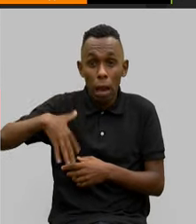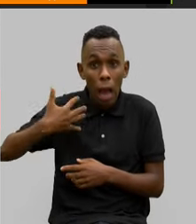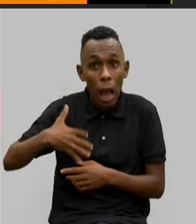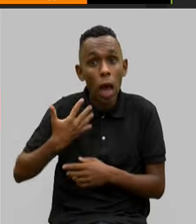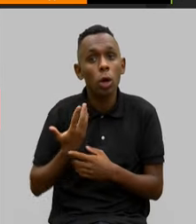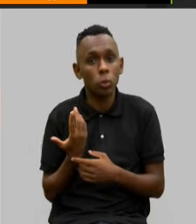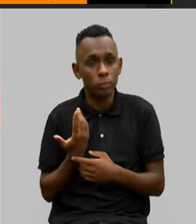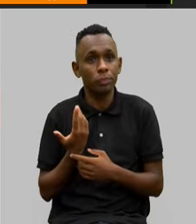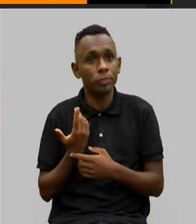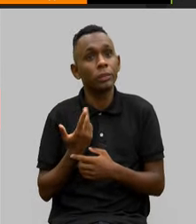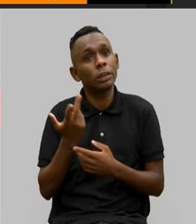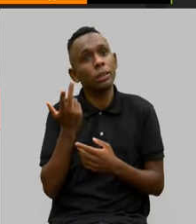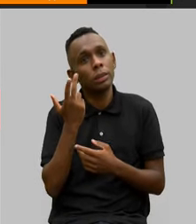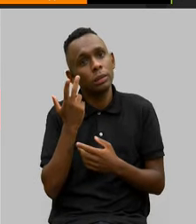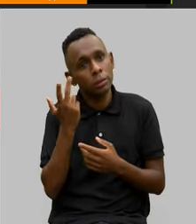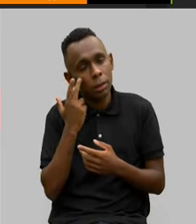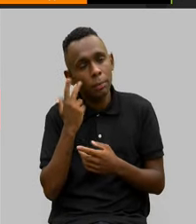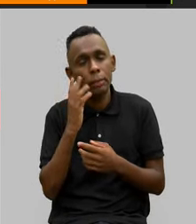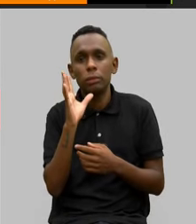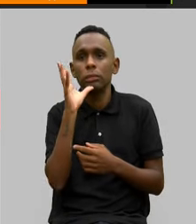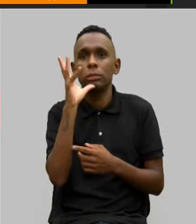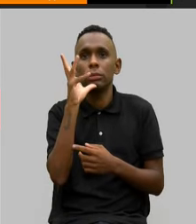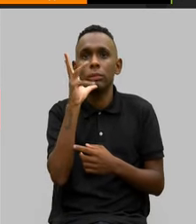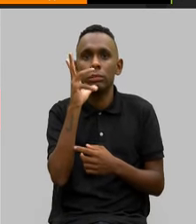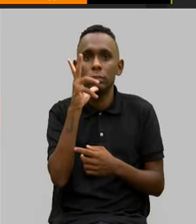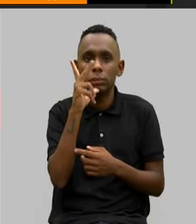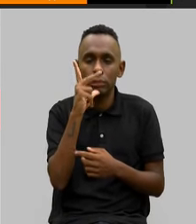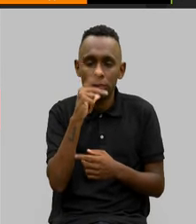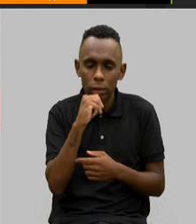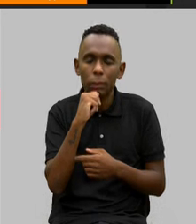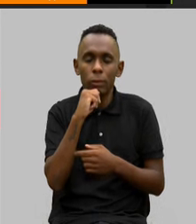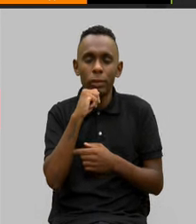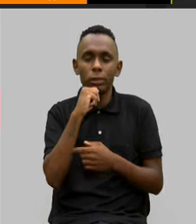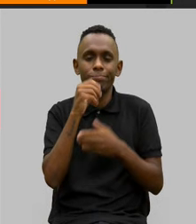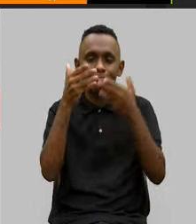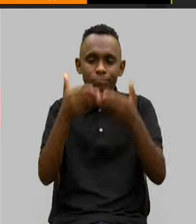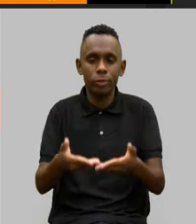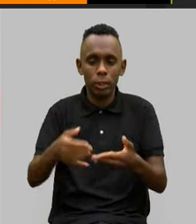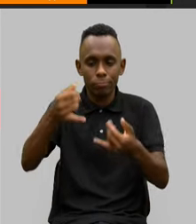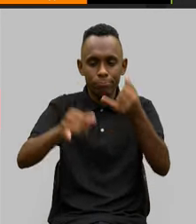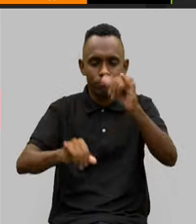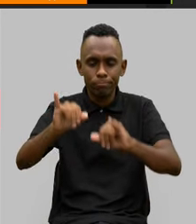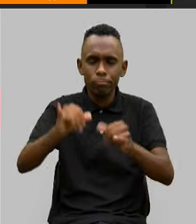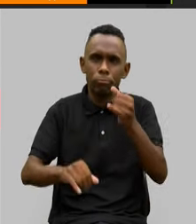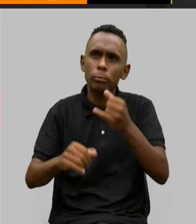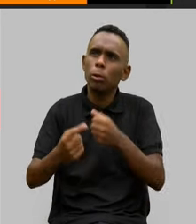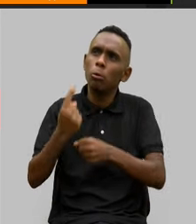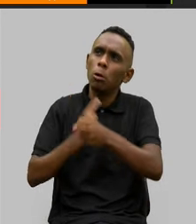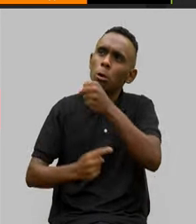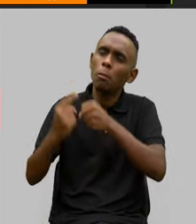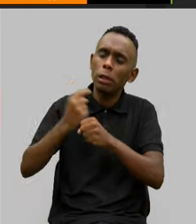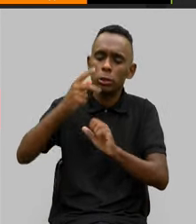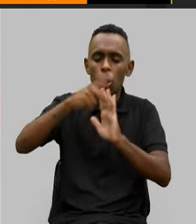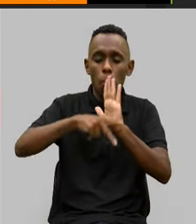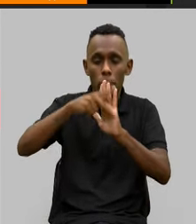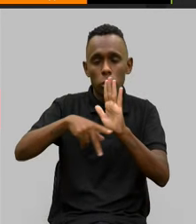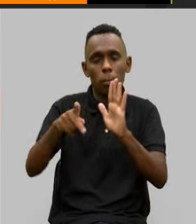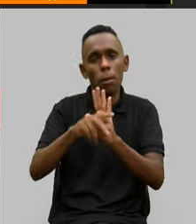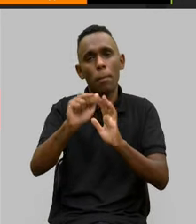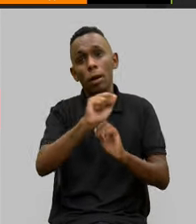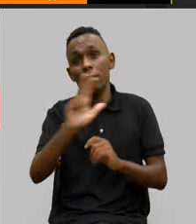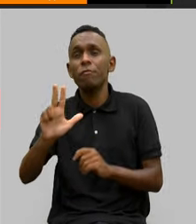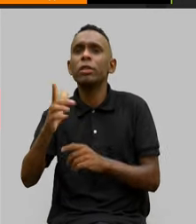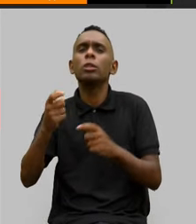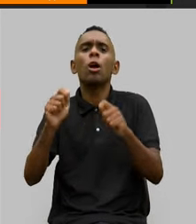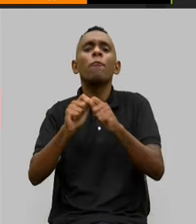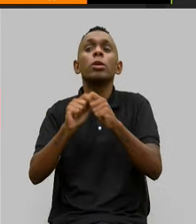vezes demora chegar no laboratório por exemplo eu Desde o ano passado com esse projeto da Anvisa a gente fez